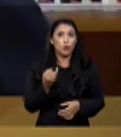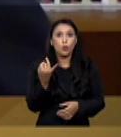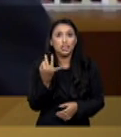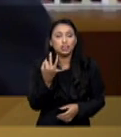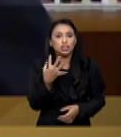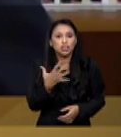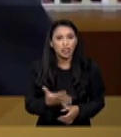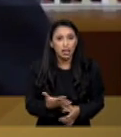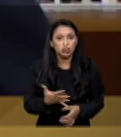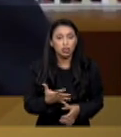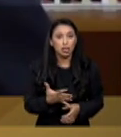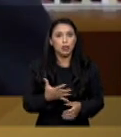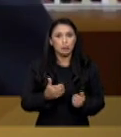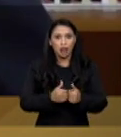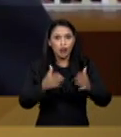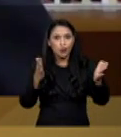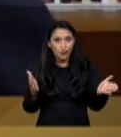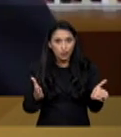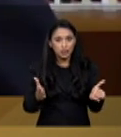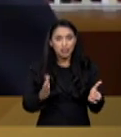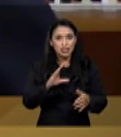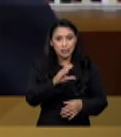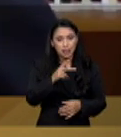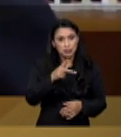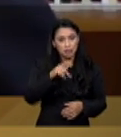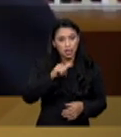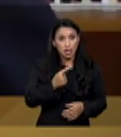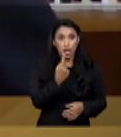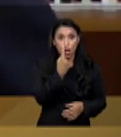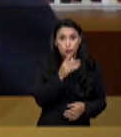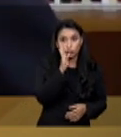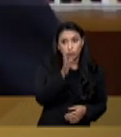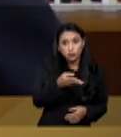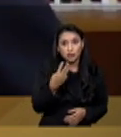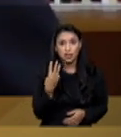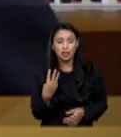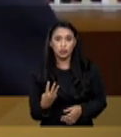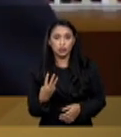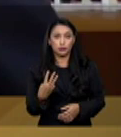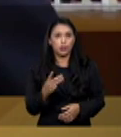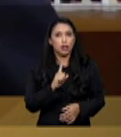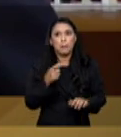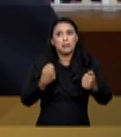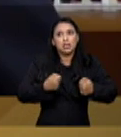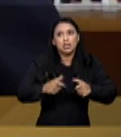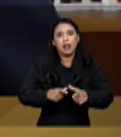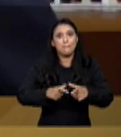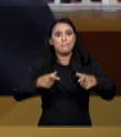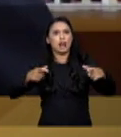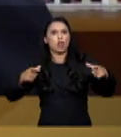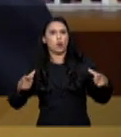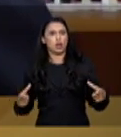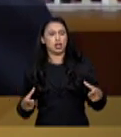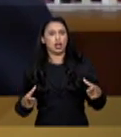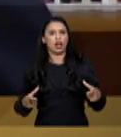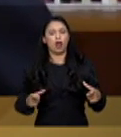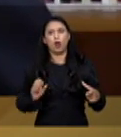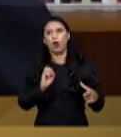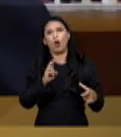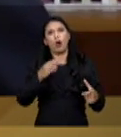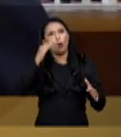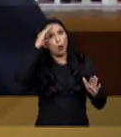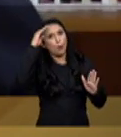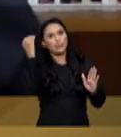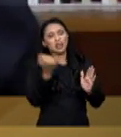instalação de uma comissão parlamentar de inquérito é de 1/3. Não se exige maioria e muito menos submissão